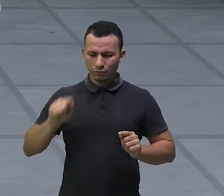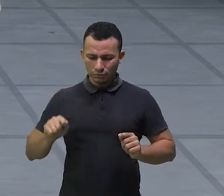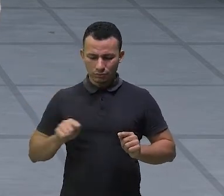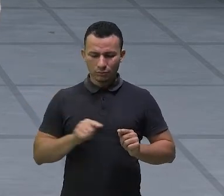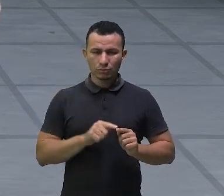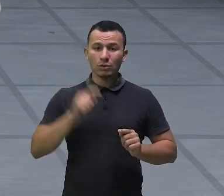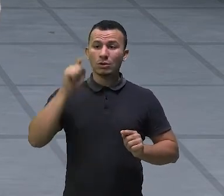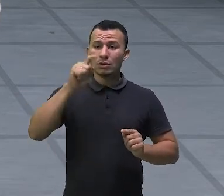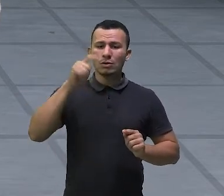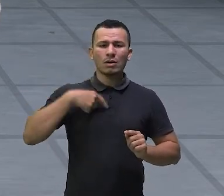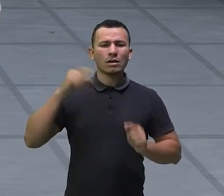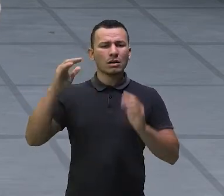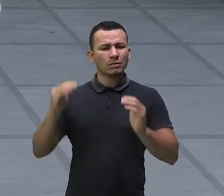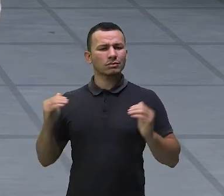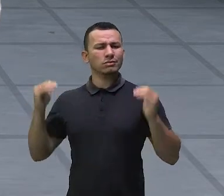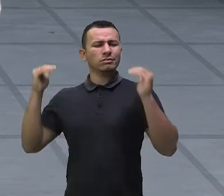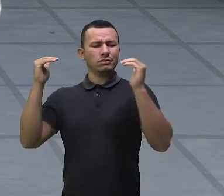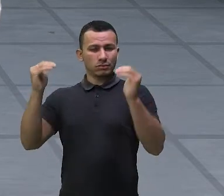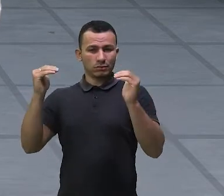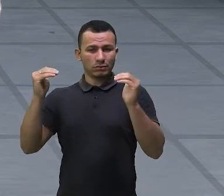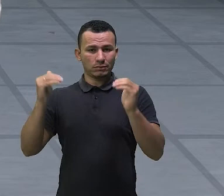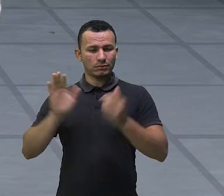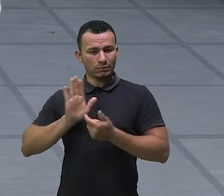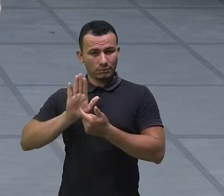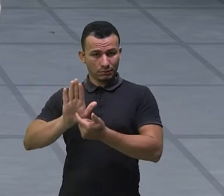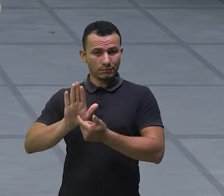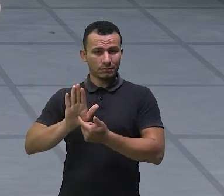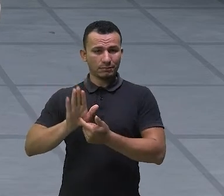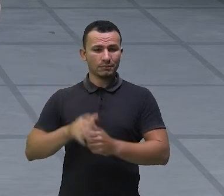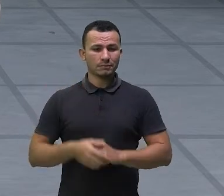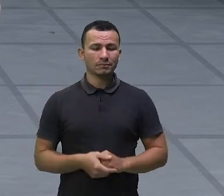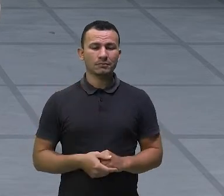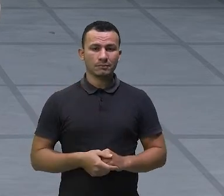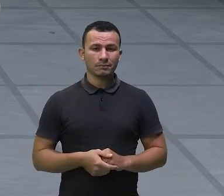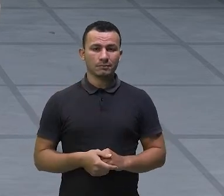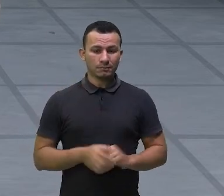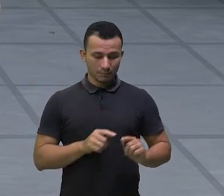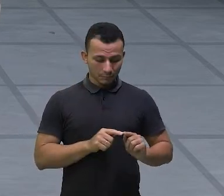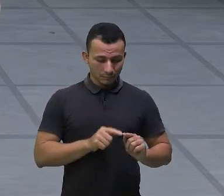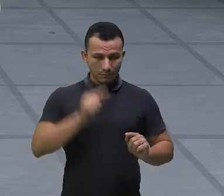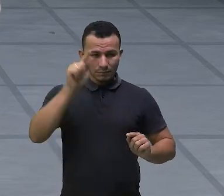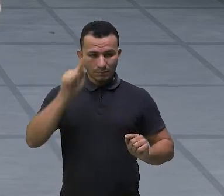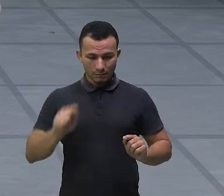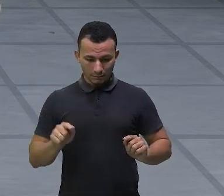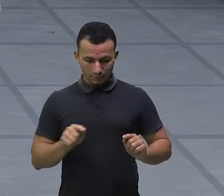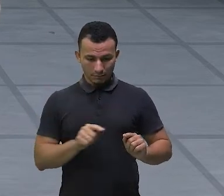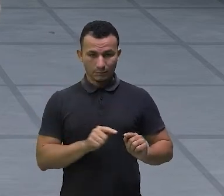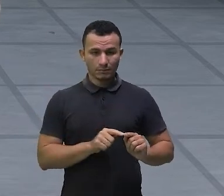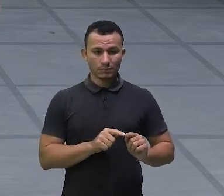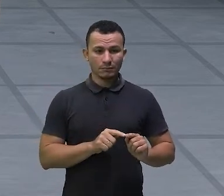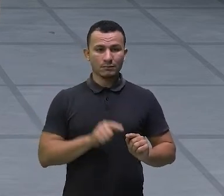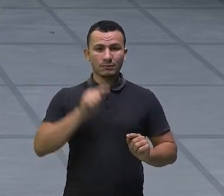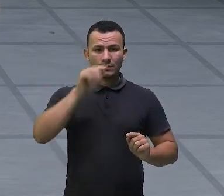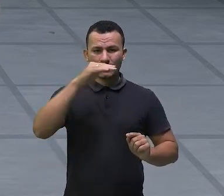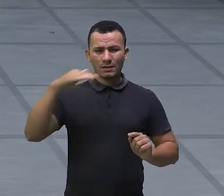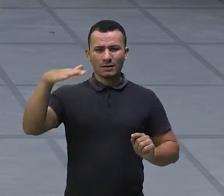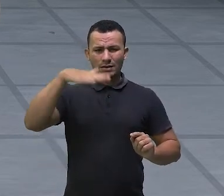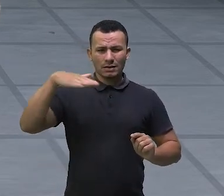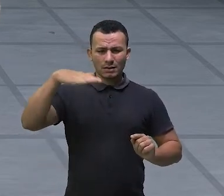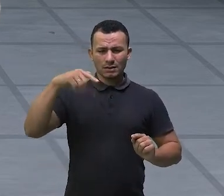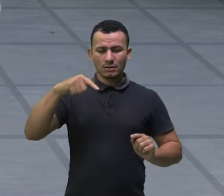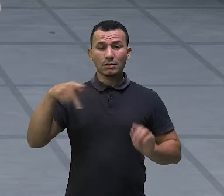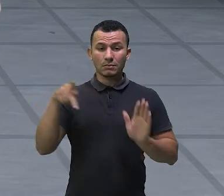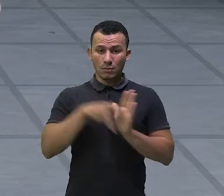significa a superestrutura. Vamos mostrar para vocês que nesse espaço, que é a parte de cima